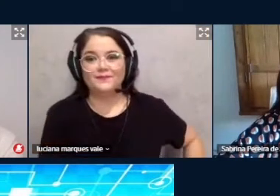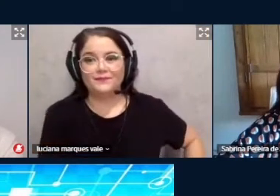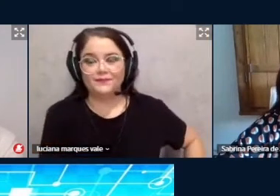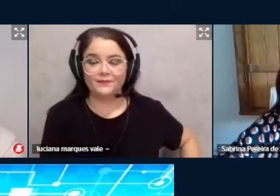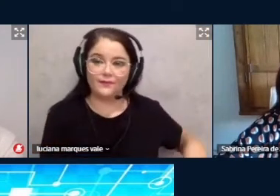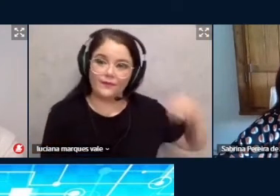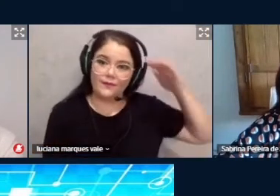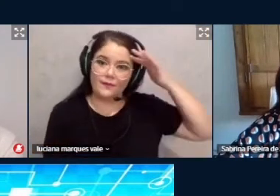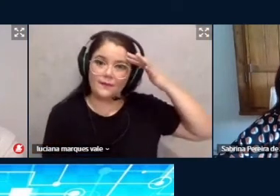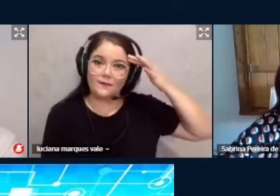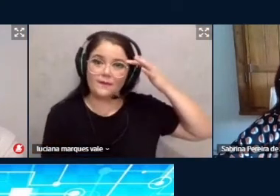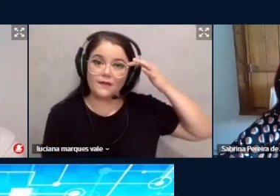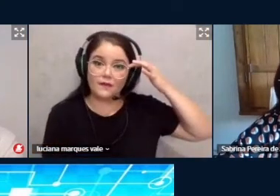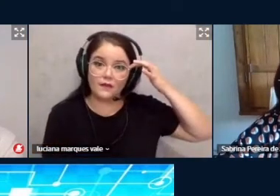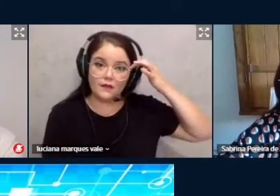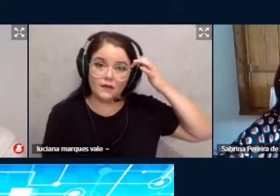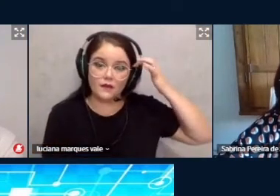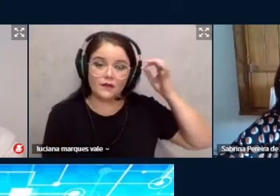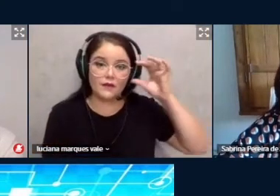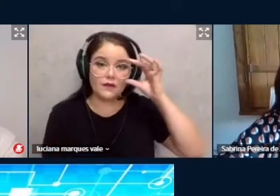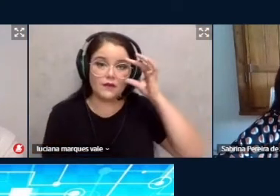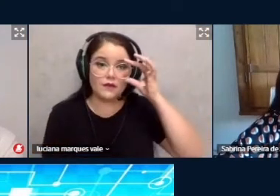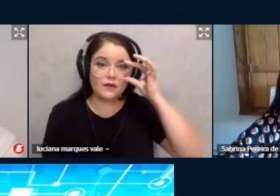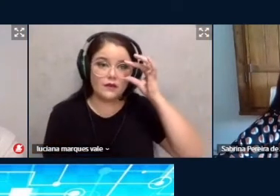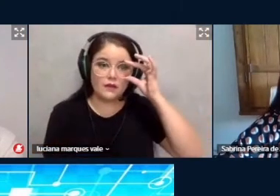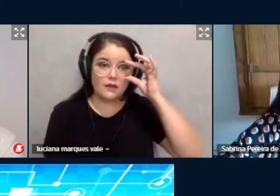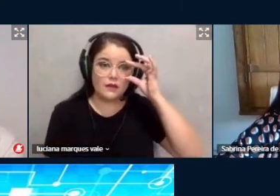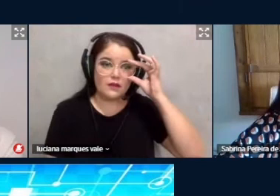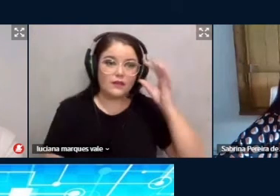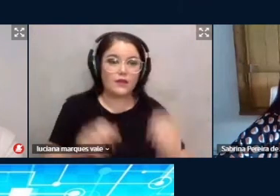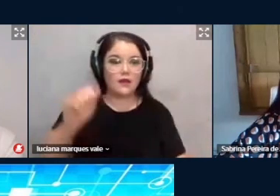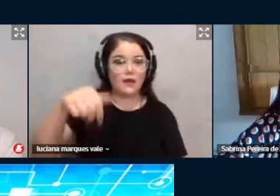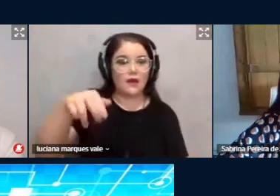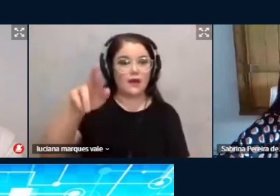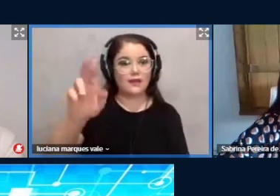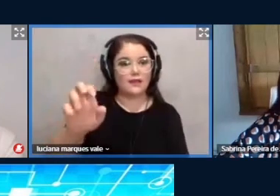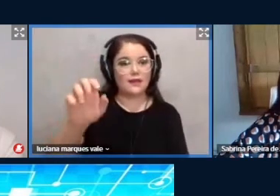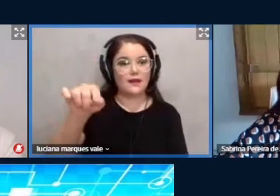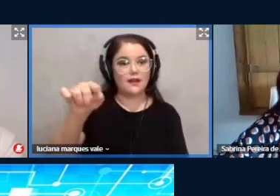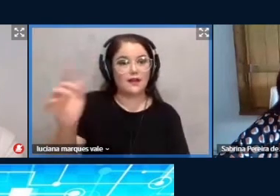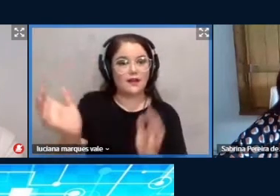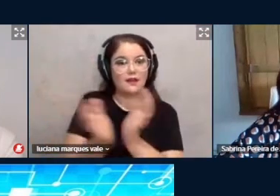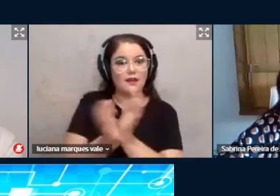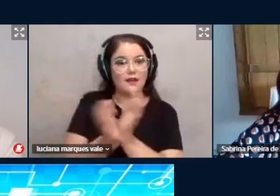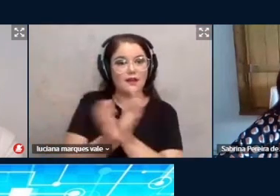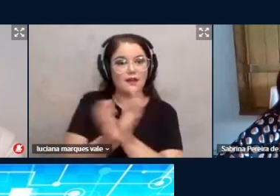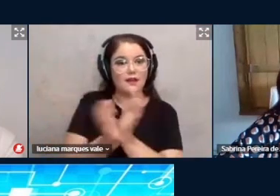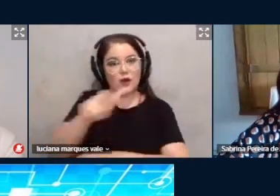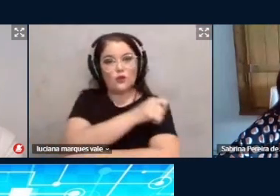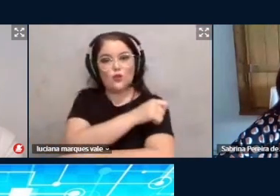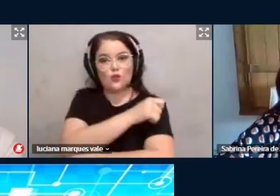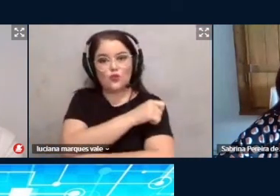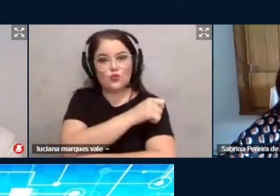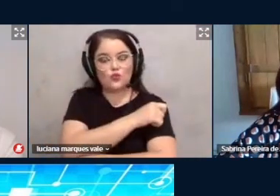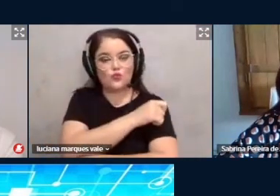Eu tô vendo ali, cadê? André, tô vendo aqui,